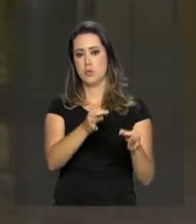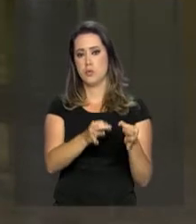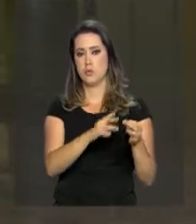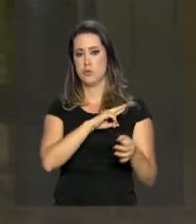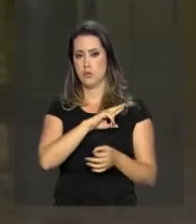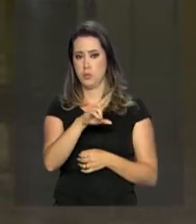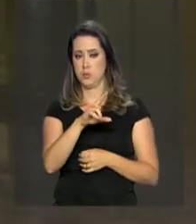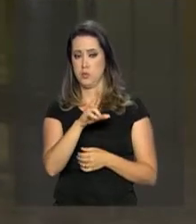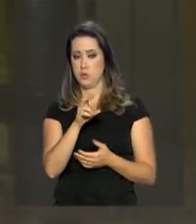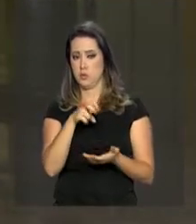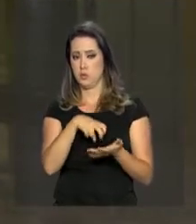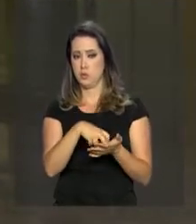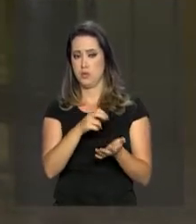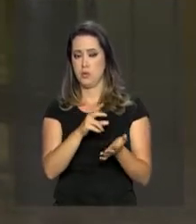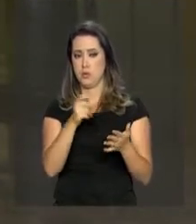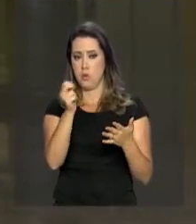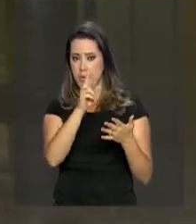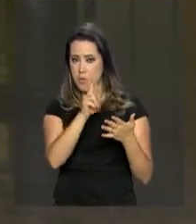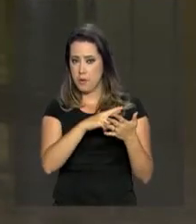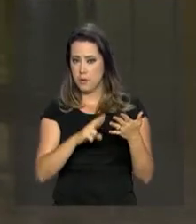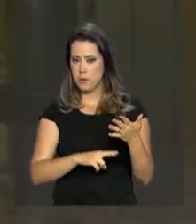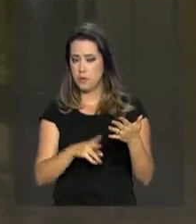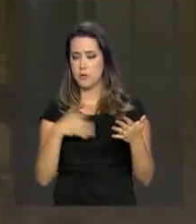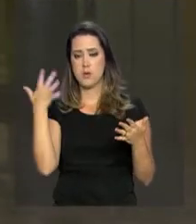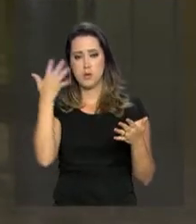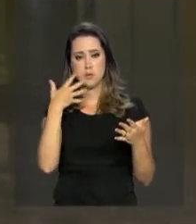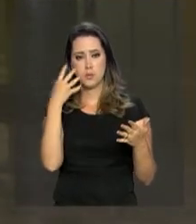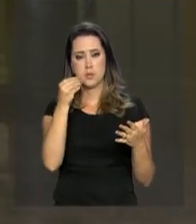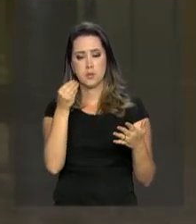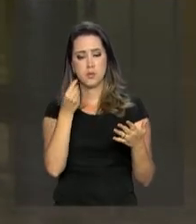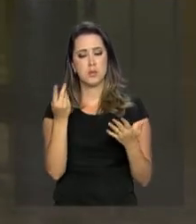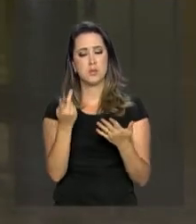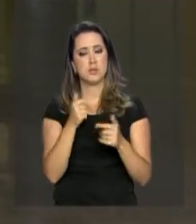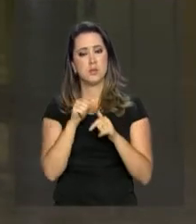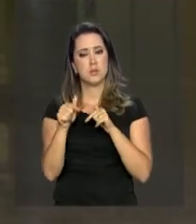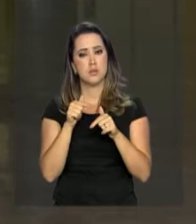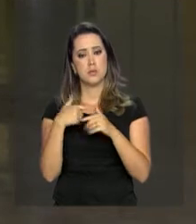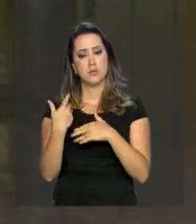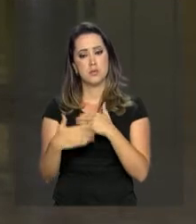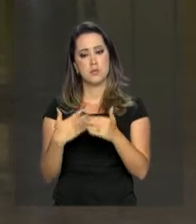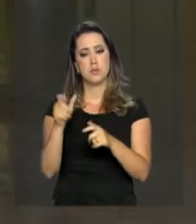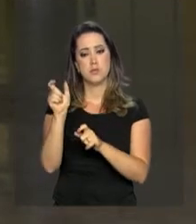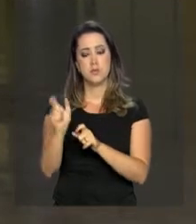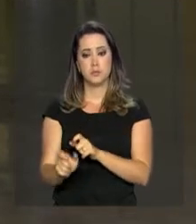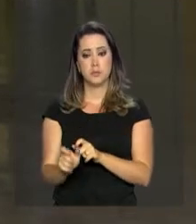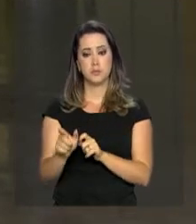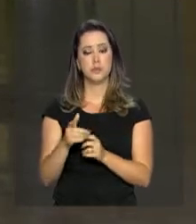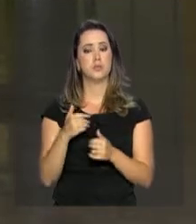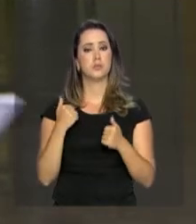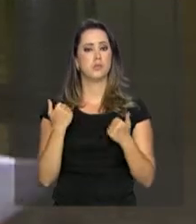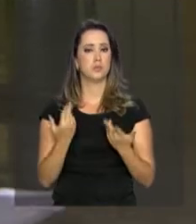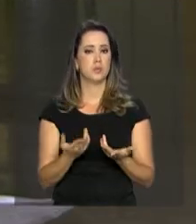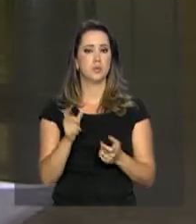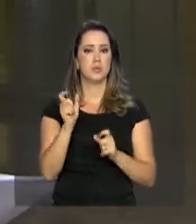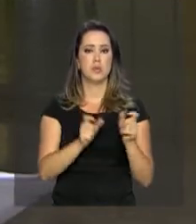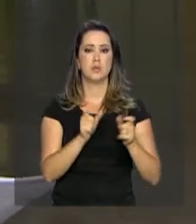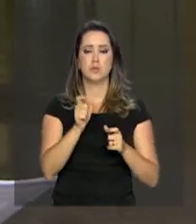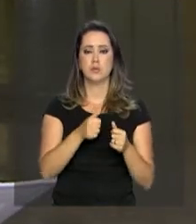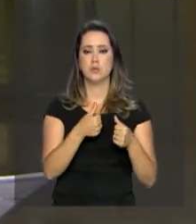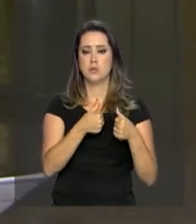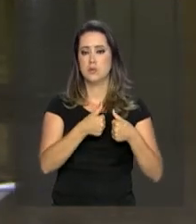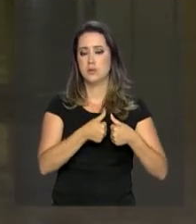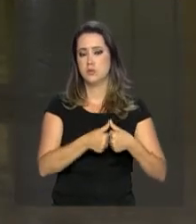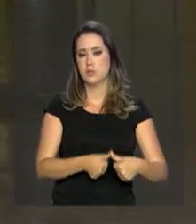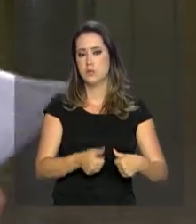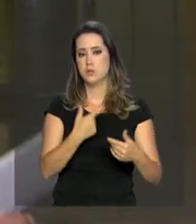um relatório explicando como está sendo o andamento do trabalho daquele presidiário ou daquela pessoa que